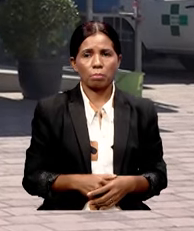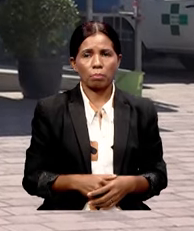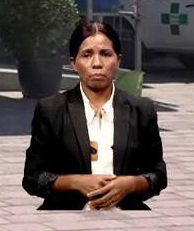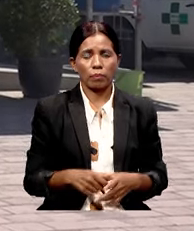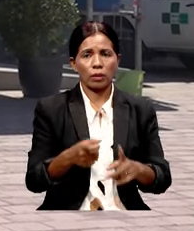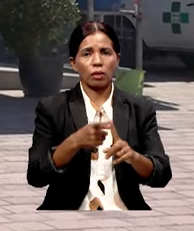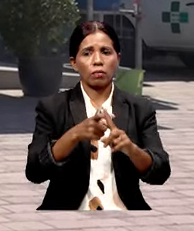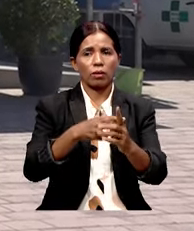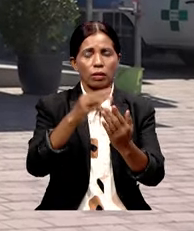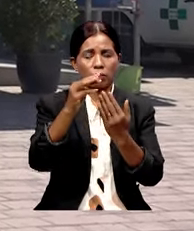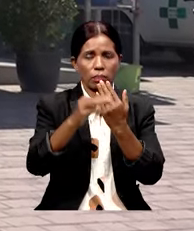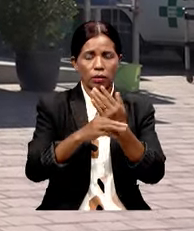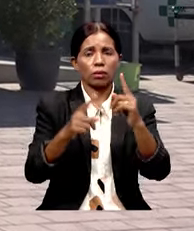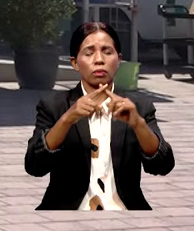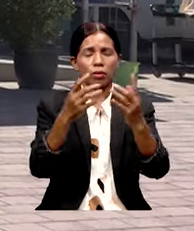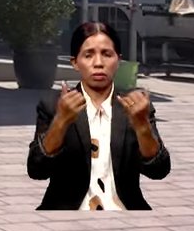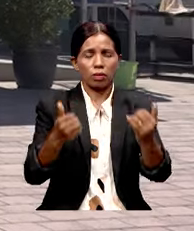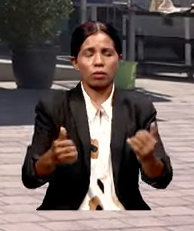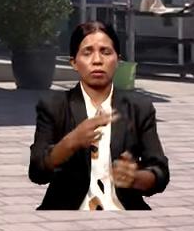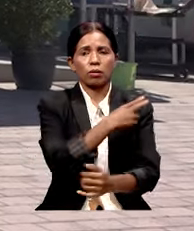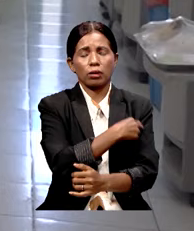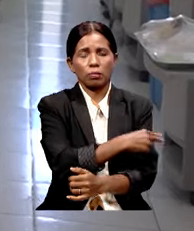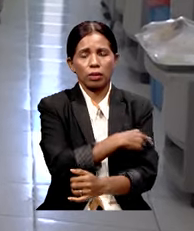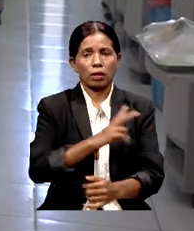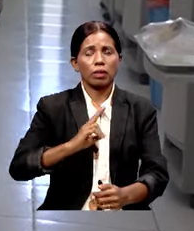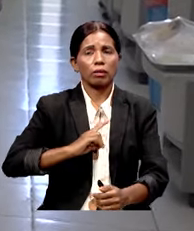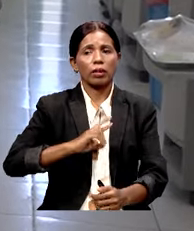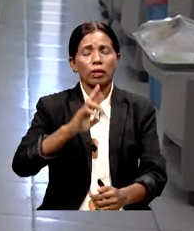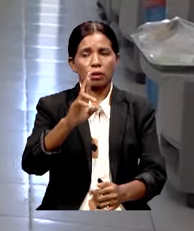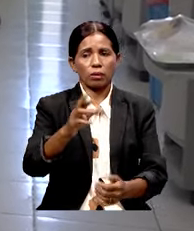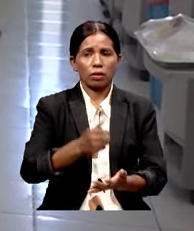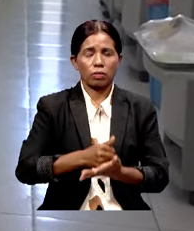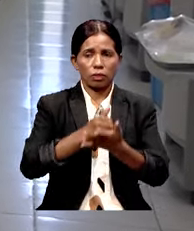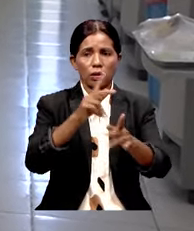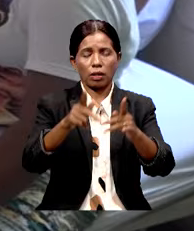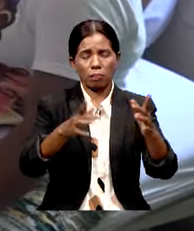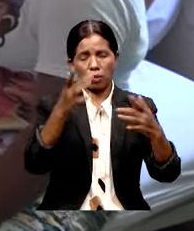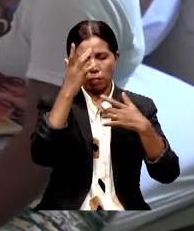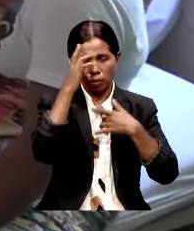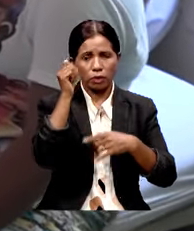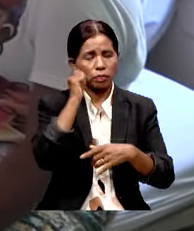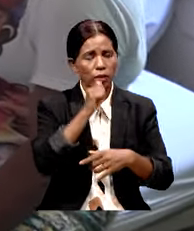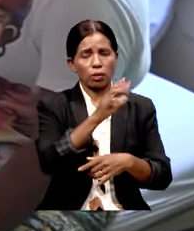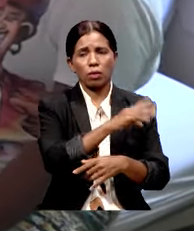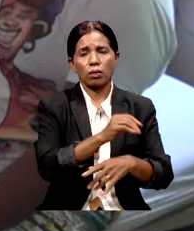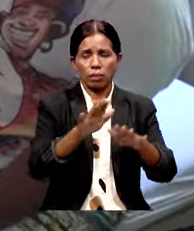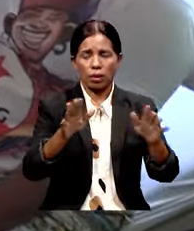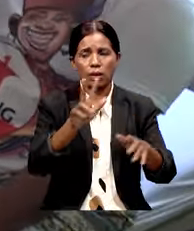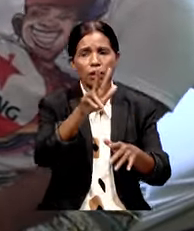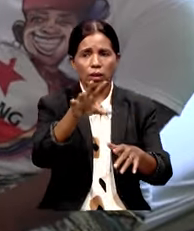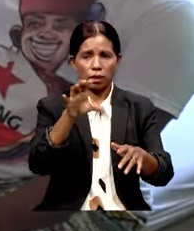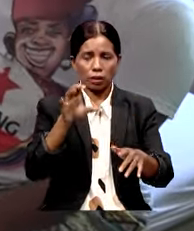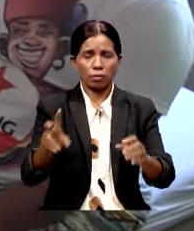Russi fulan março to agora ne Centro Internamento Veracruz halo na atendimento ba feto no labaric atustalorecem ne